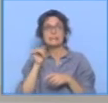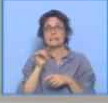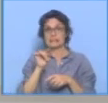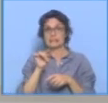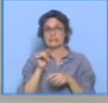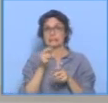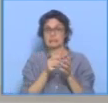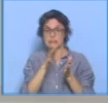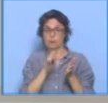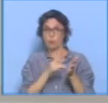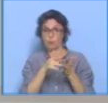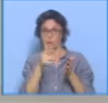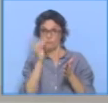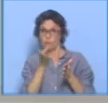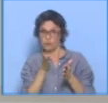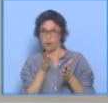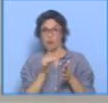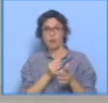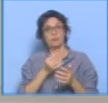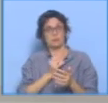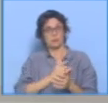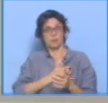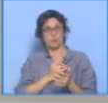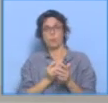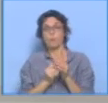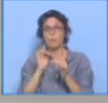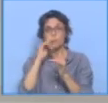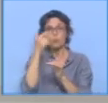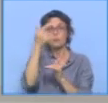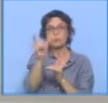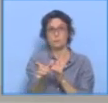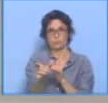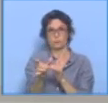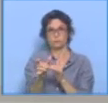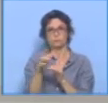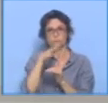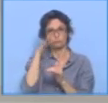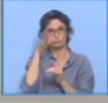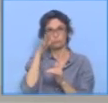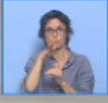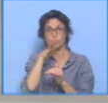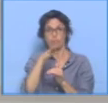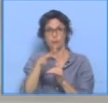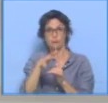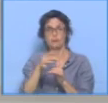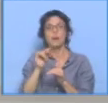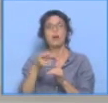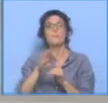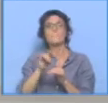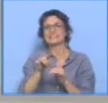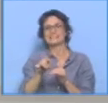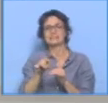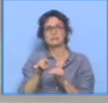próximo, mas esse amor ao próximo, esse próximo era o que pertencia à mesma comunidade cultural.